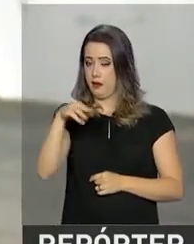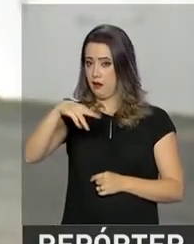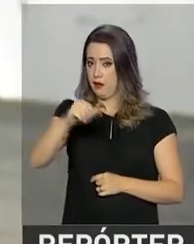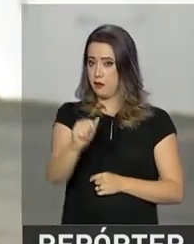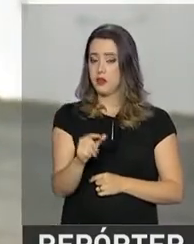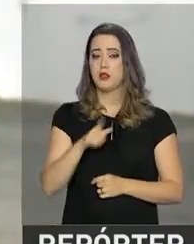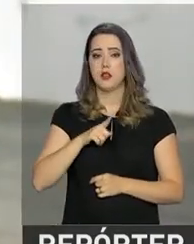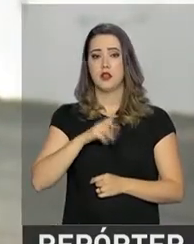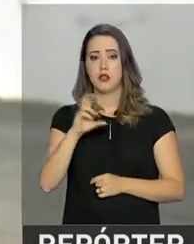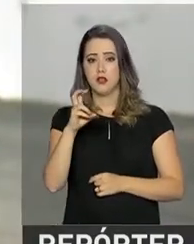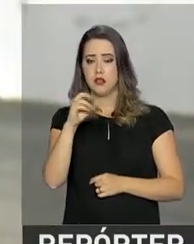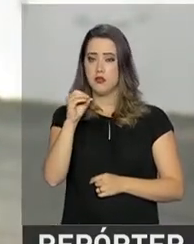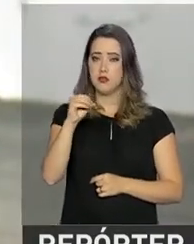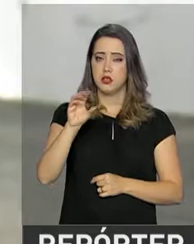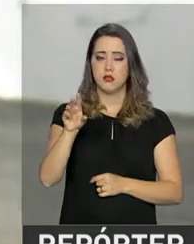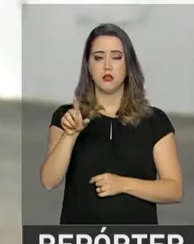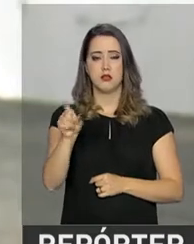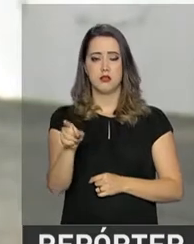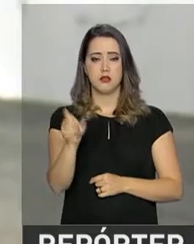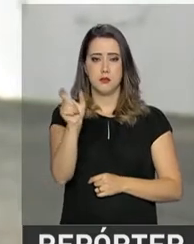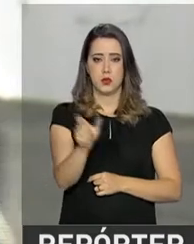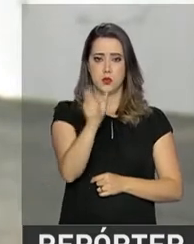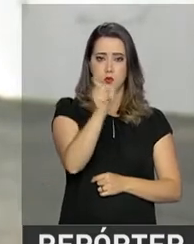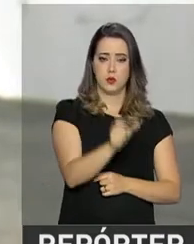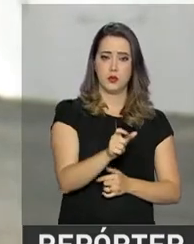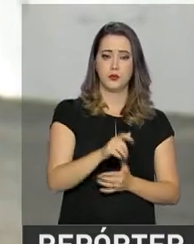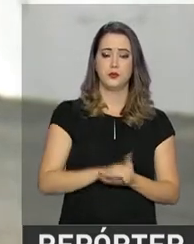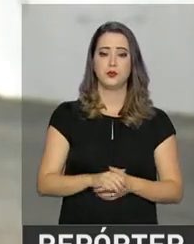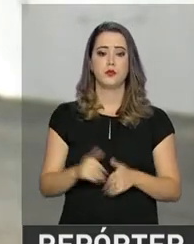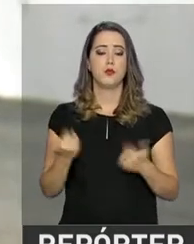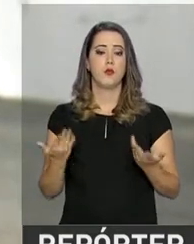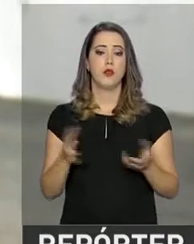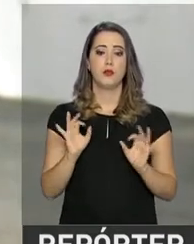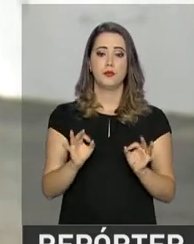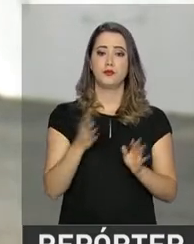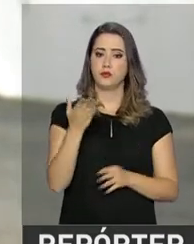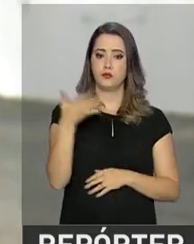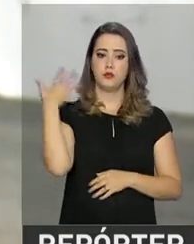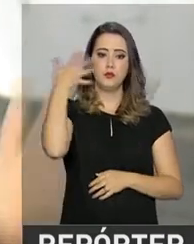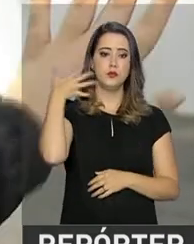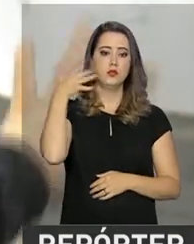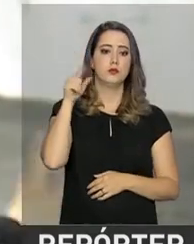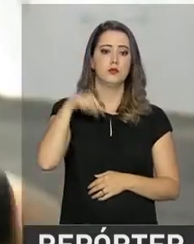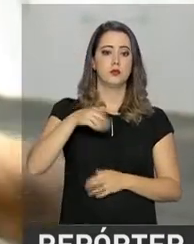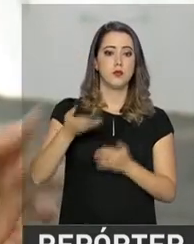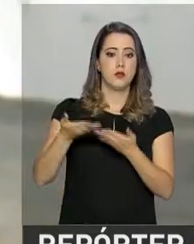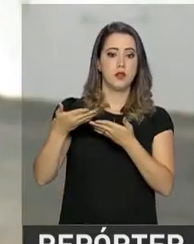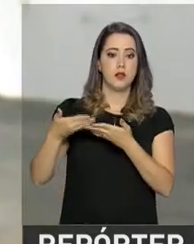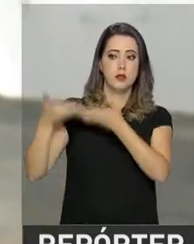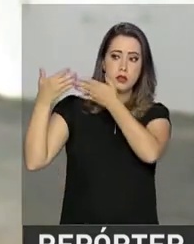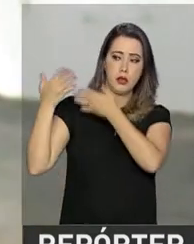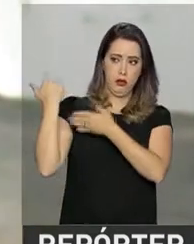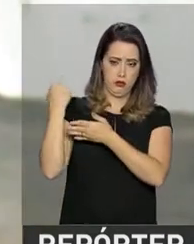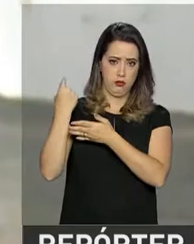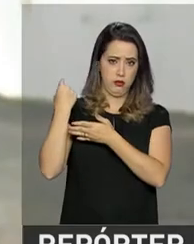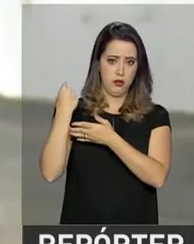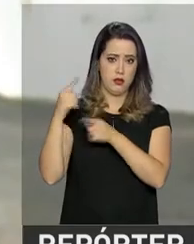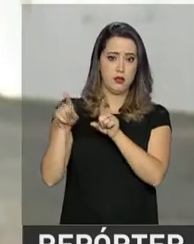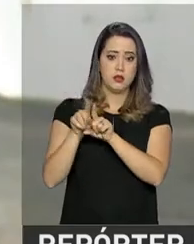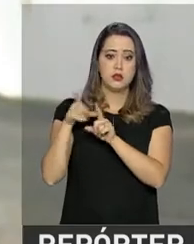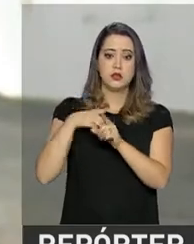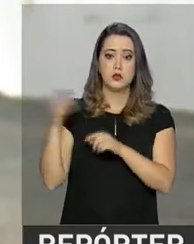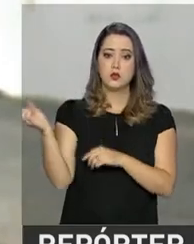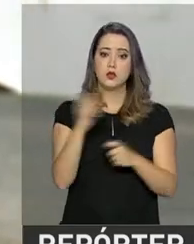de 500 pessoas obrigadas e coronel você estava me explicando que aqui atrás vai funcionar uma estrutura nova